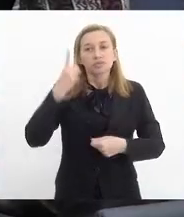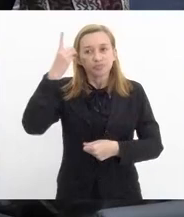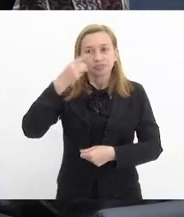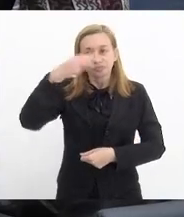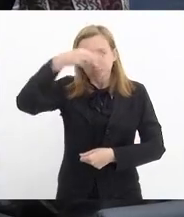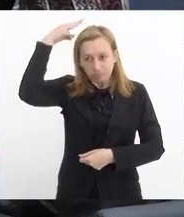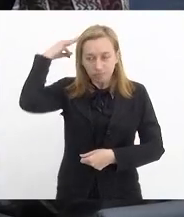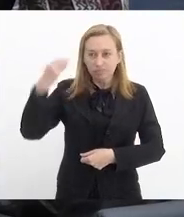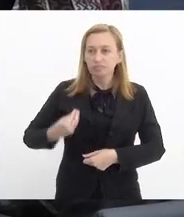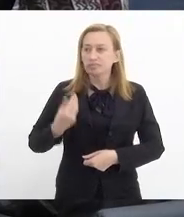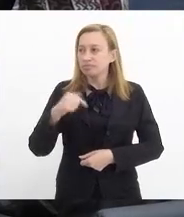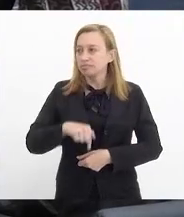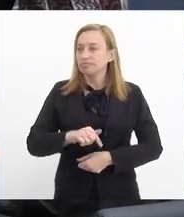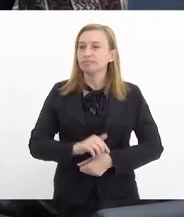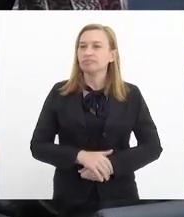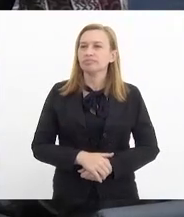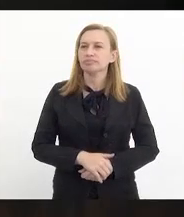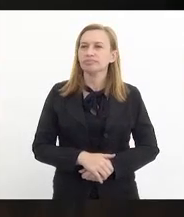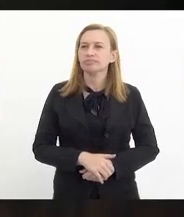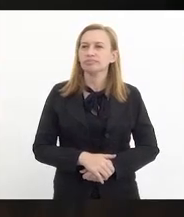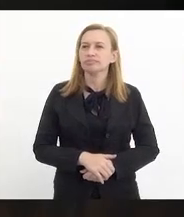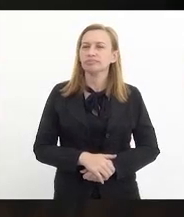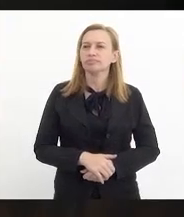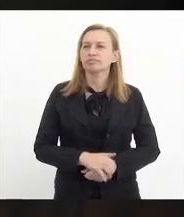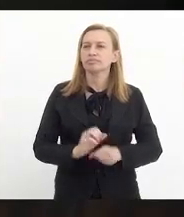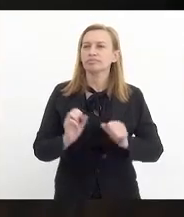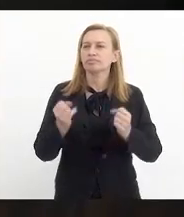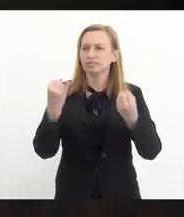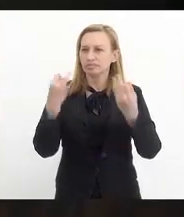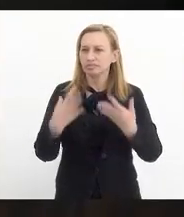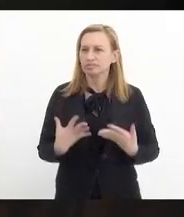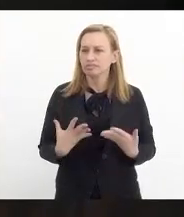presente, né? Questão de esclarecimento.